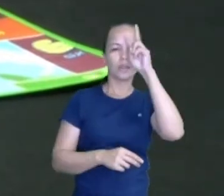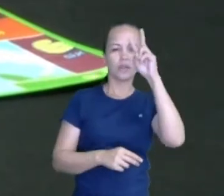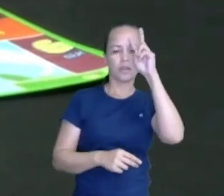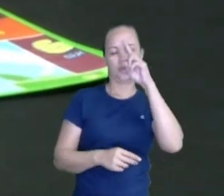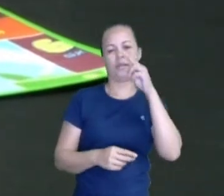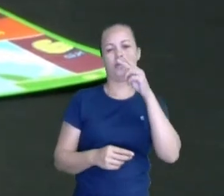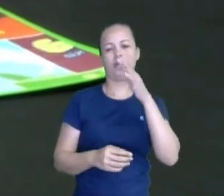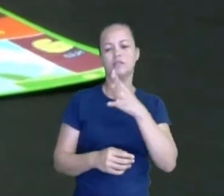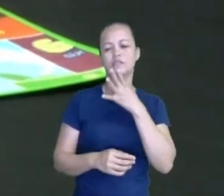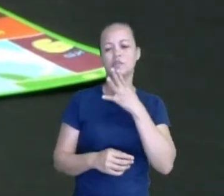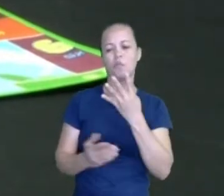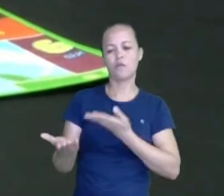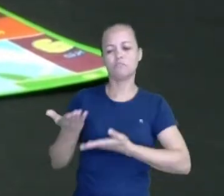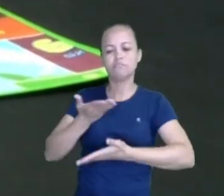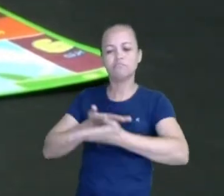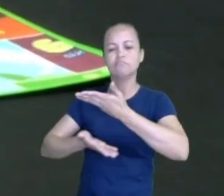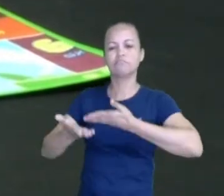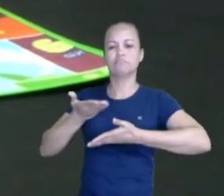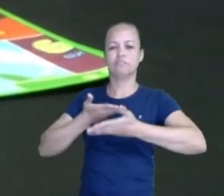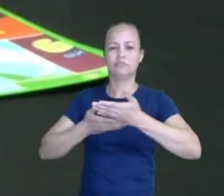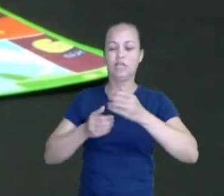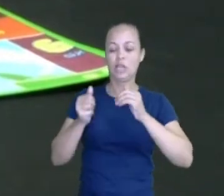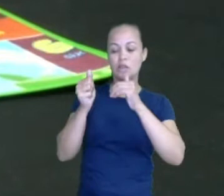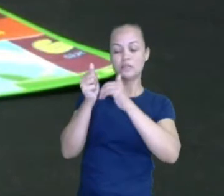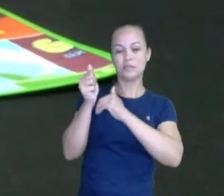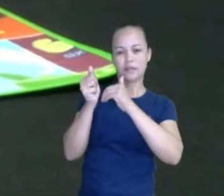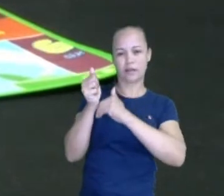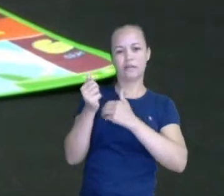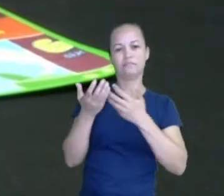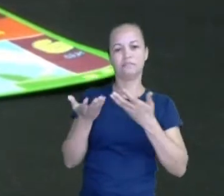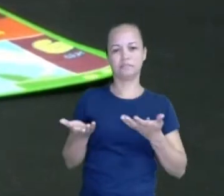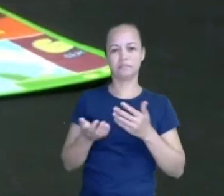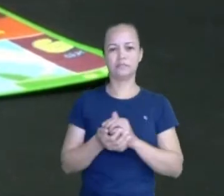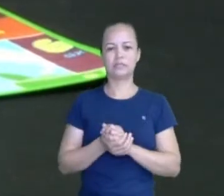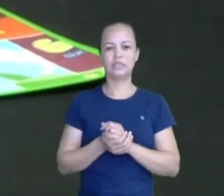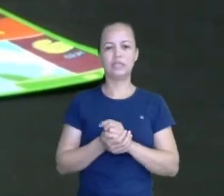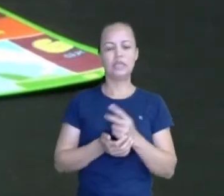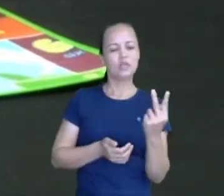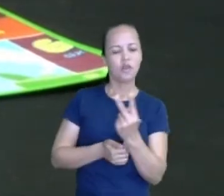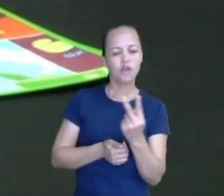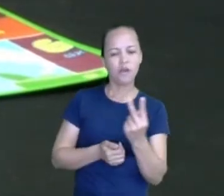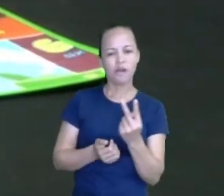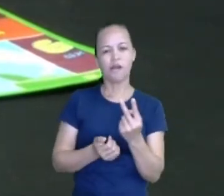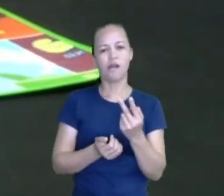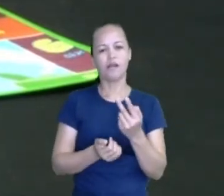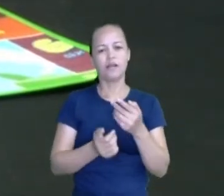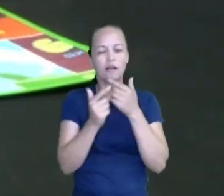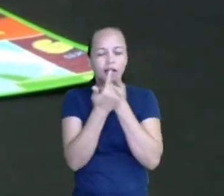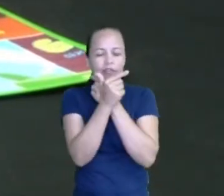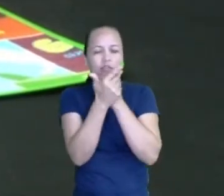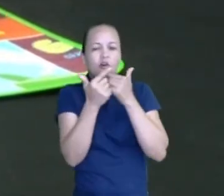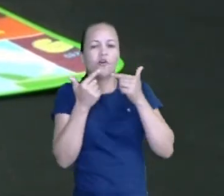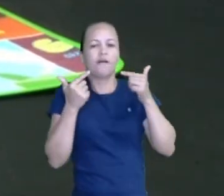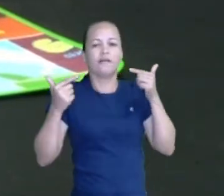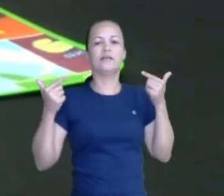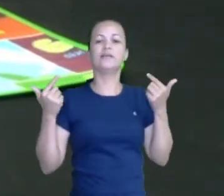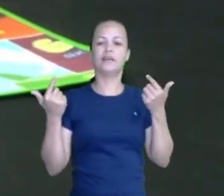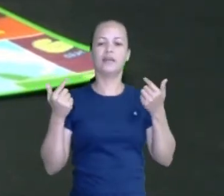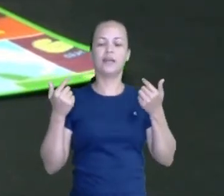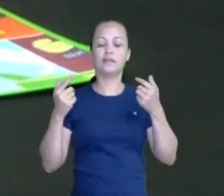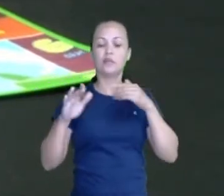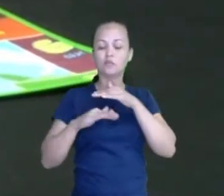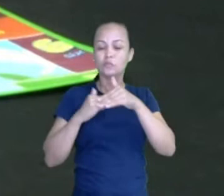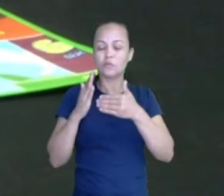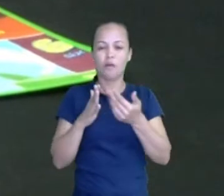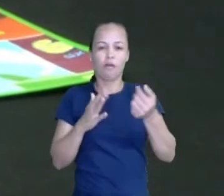segredos que haviam compartilhados. E os dois sorriam e sorriam, pois toda a memória perdida de